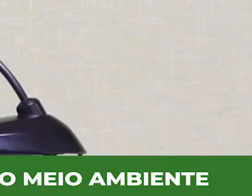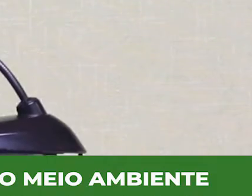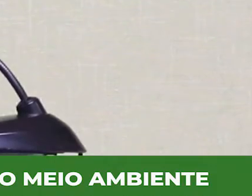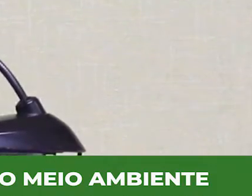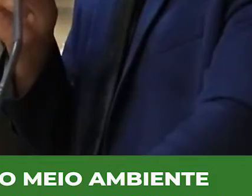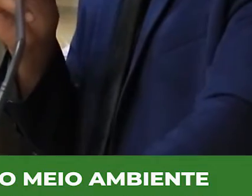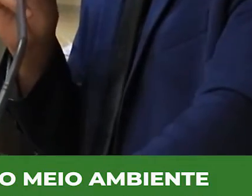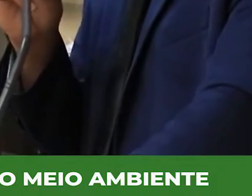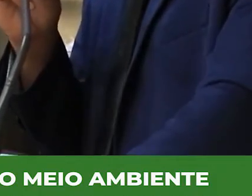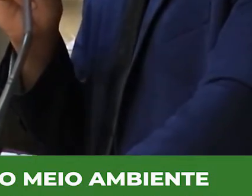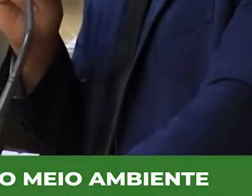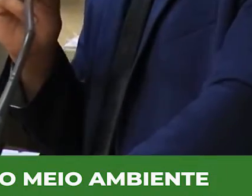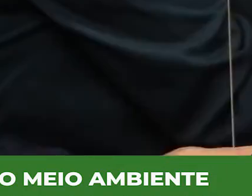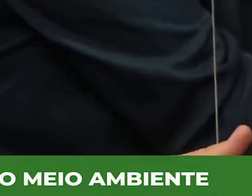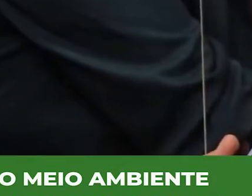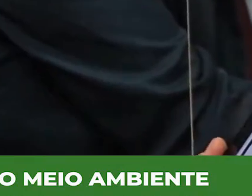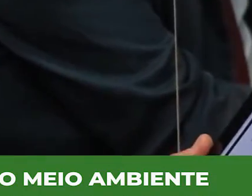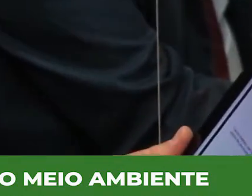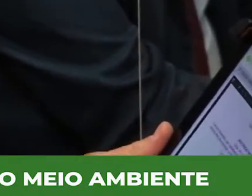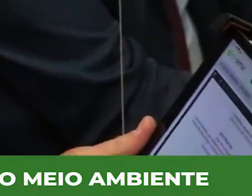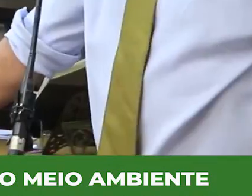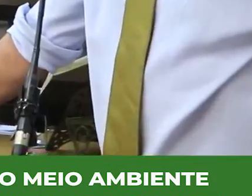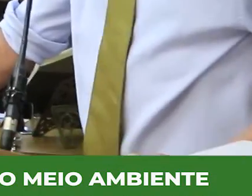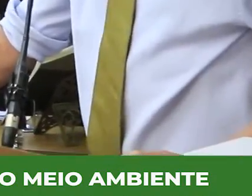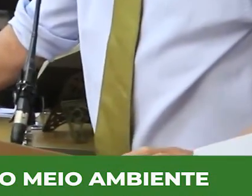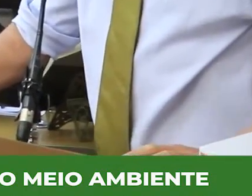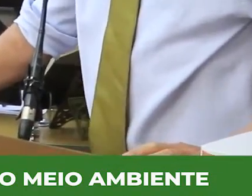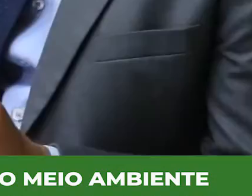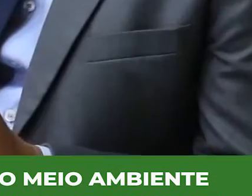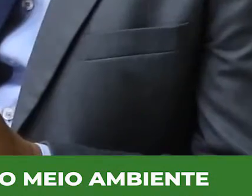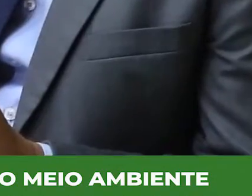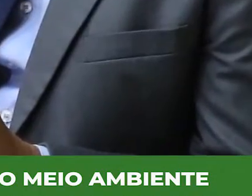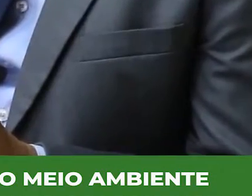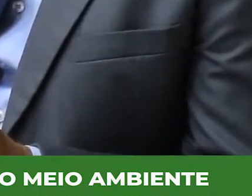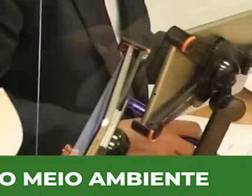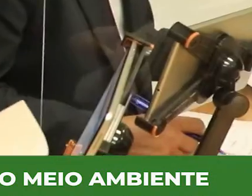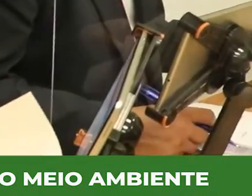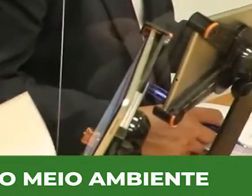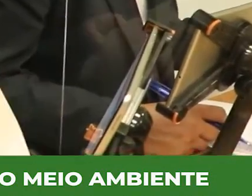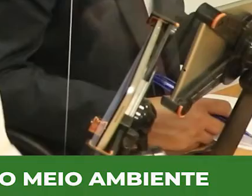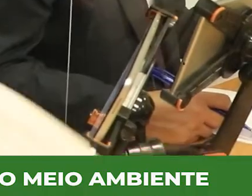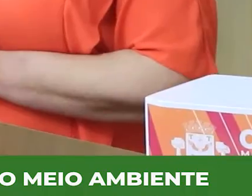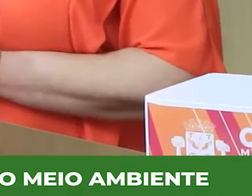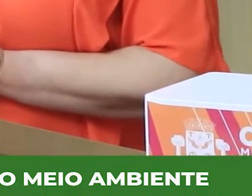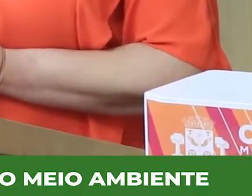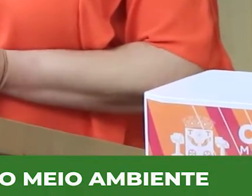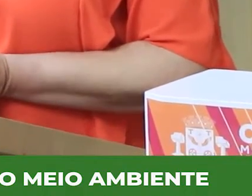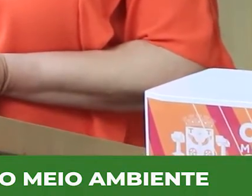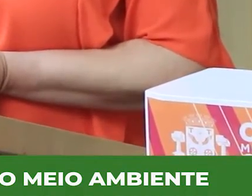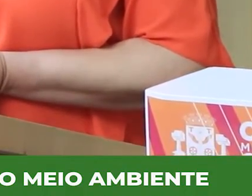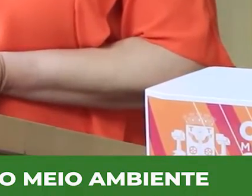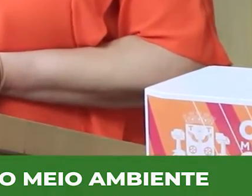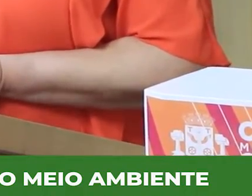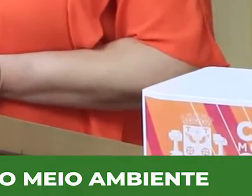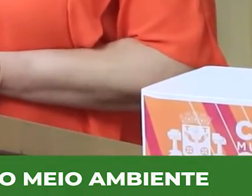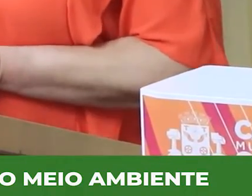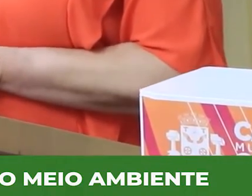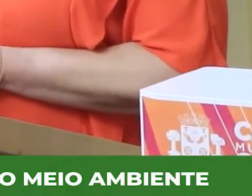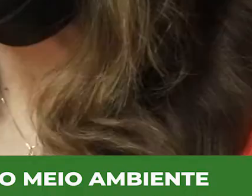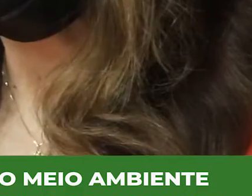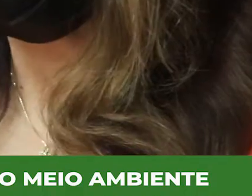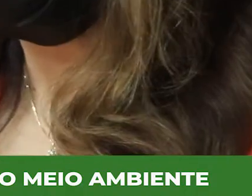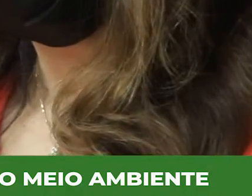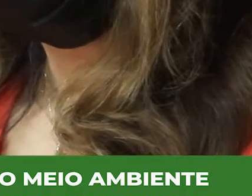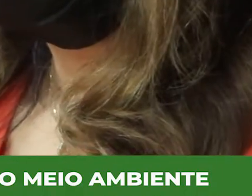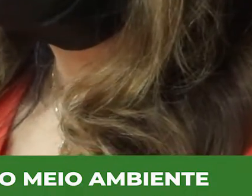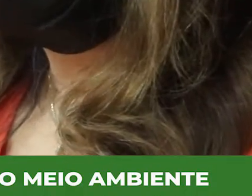vereadores Emerson Osasco Batista comunidade autor delbio Teruel carmonio Bastos Julião EA líder do Governo na Câmara